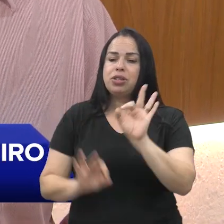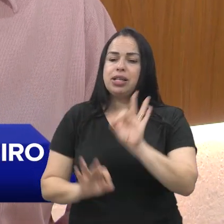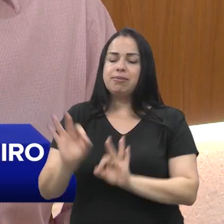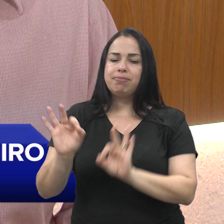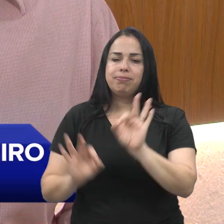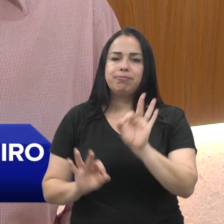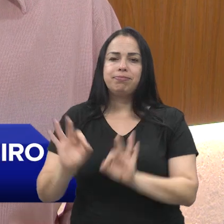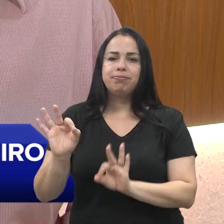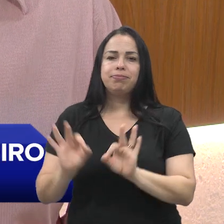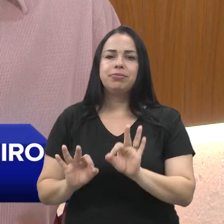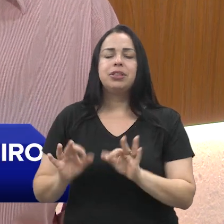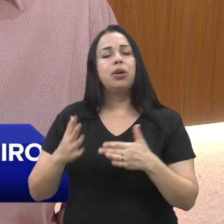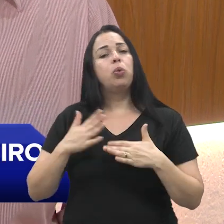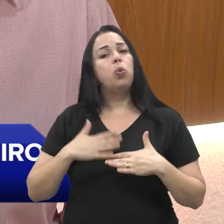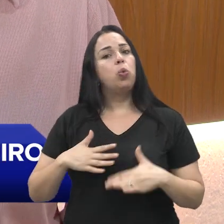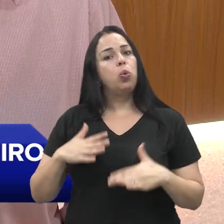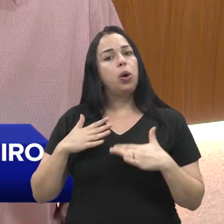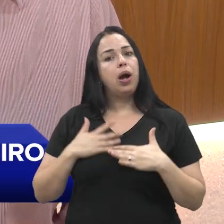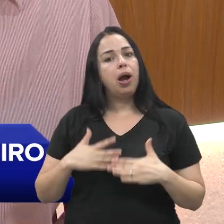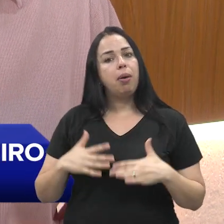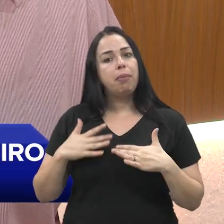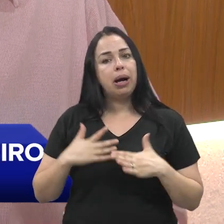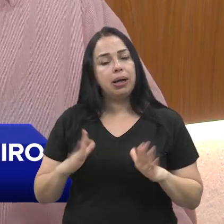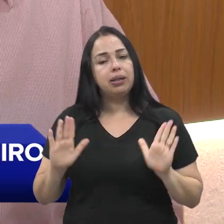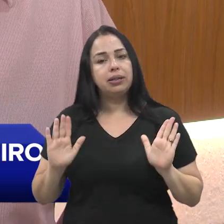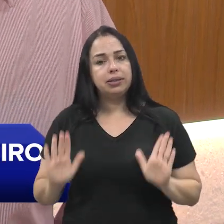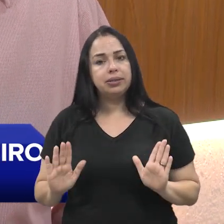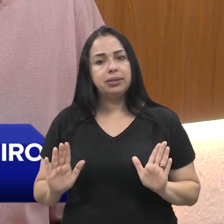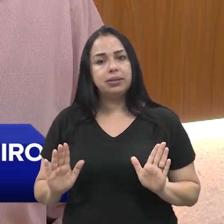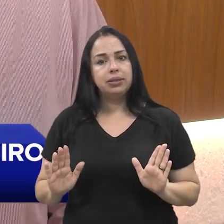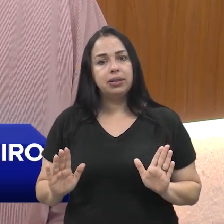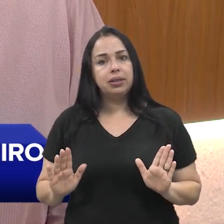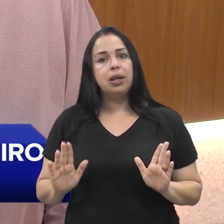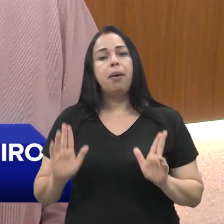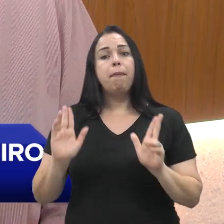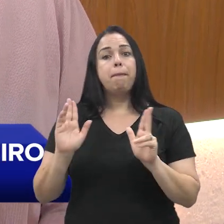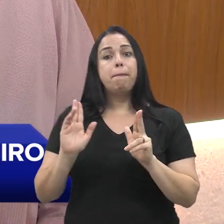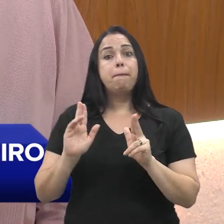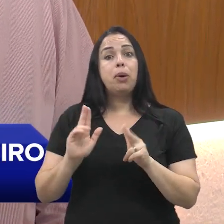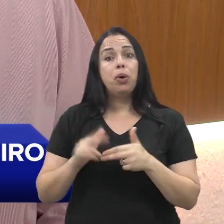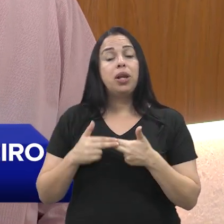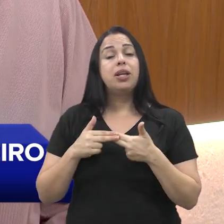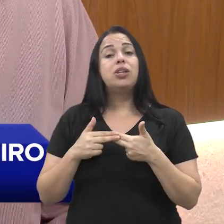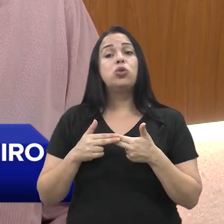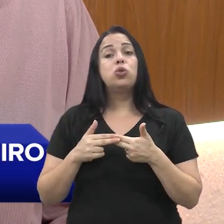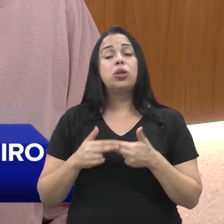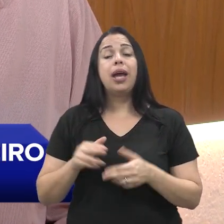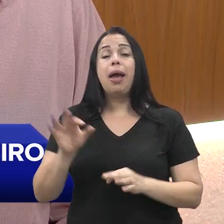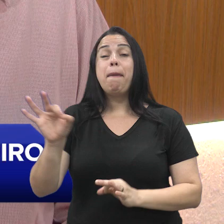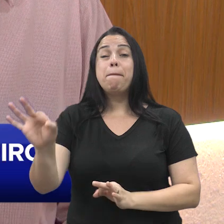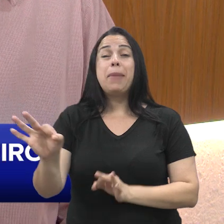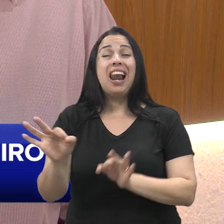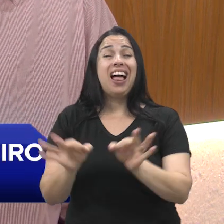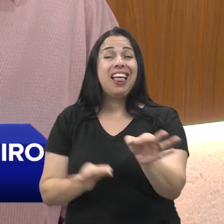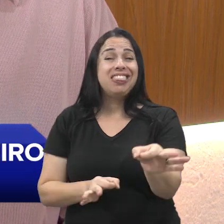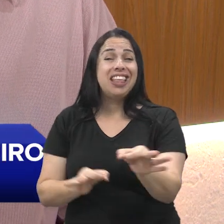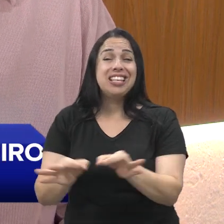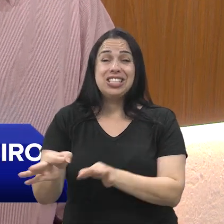nos programemos com muita calma, muita tranquilidade. Ou seja, a palavra de ordem